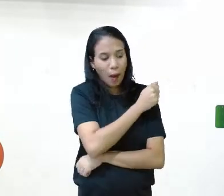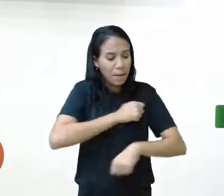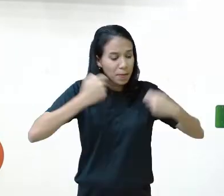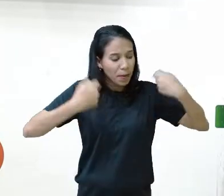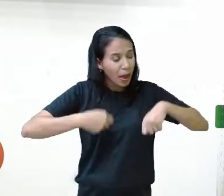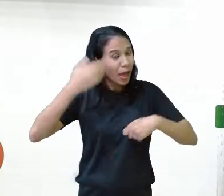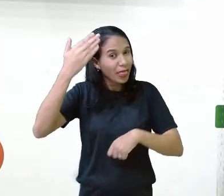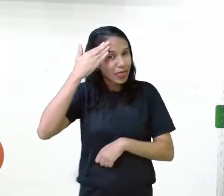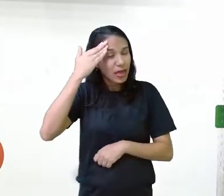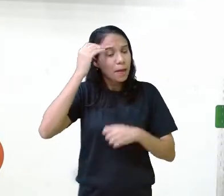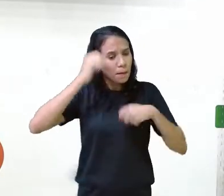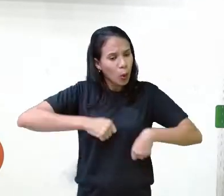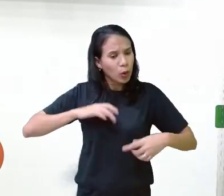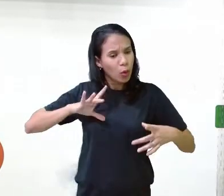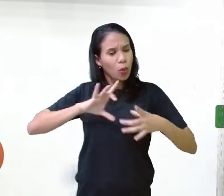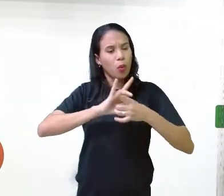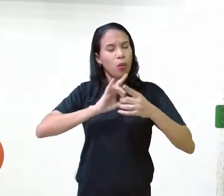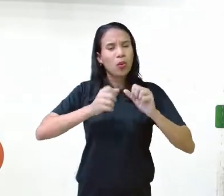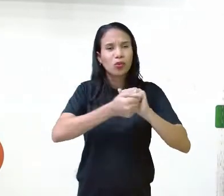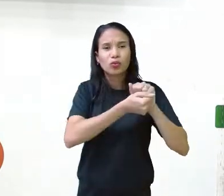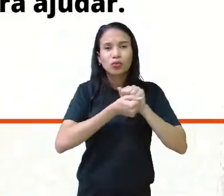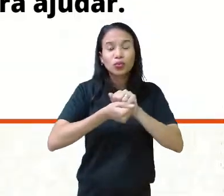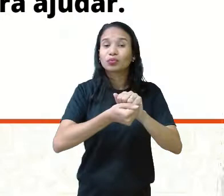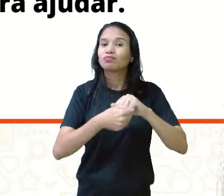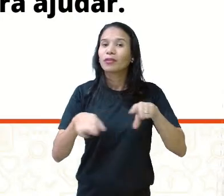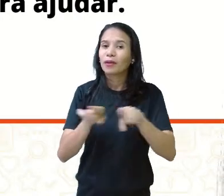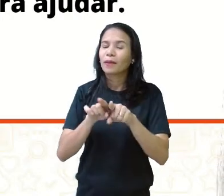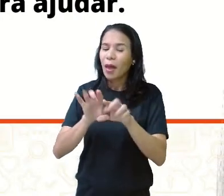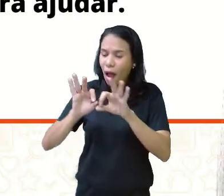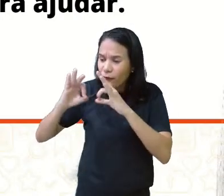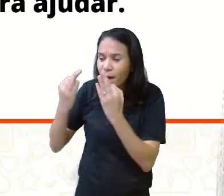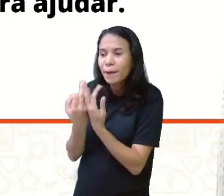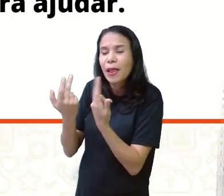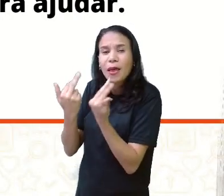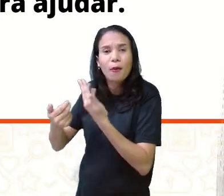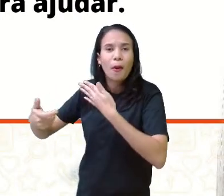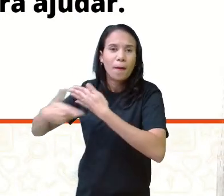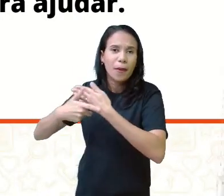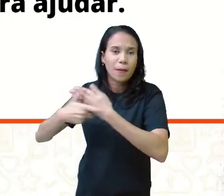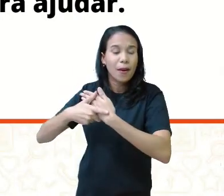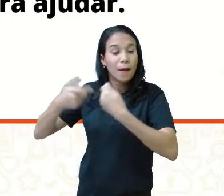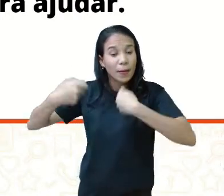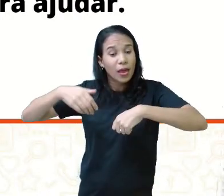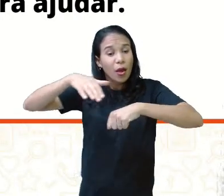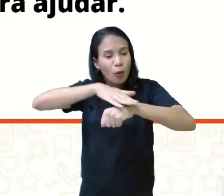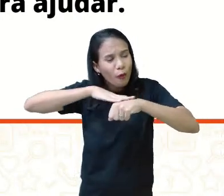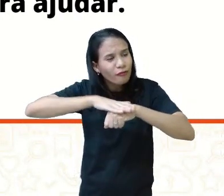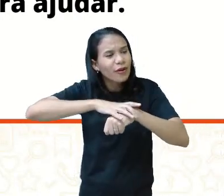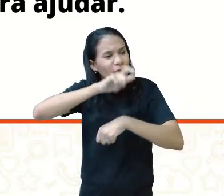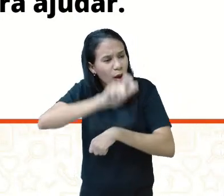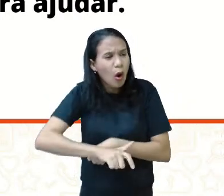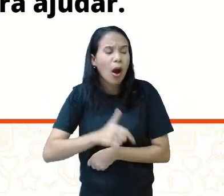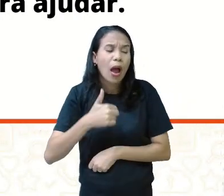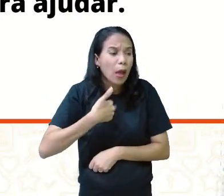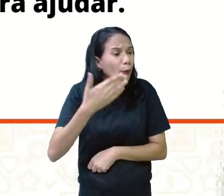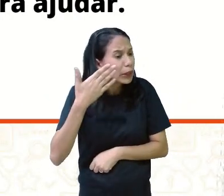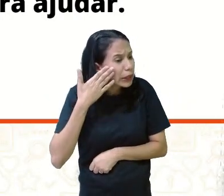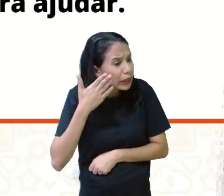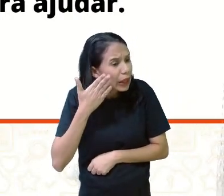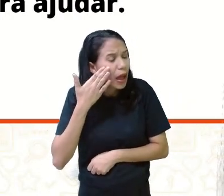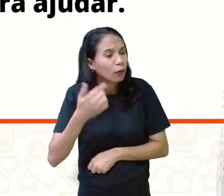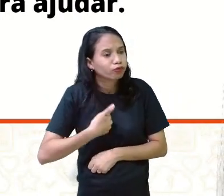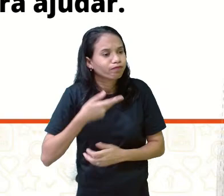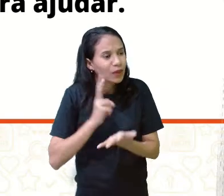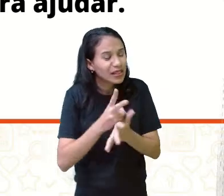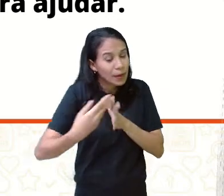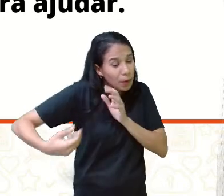precisa entender que pode contar com a família, não é diferente, que você entende a sua dificuldade e que você sempre